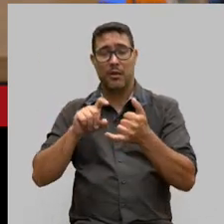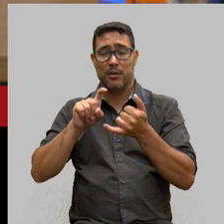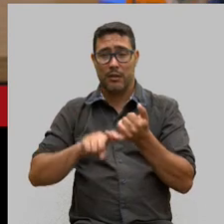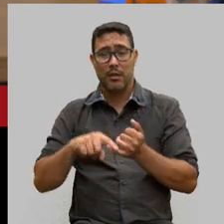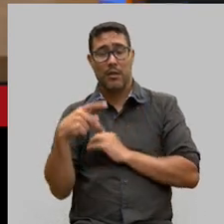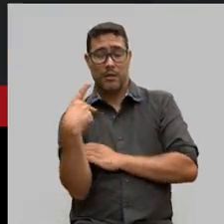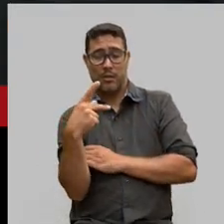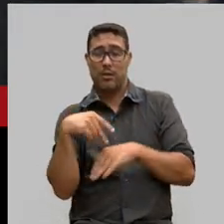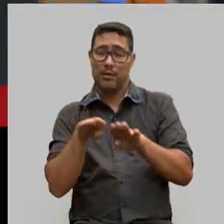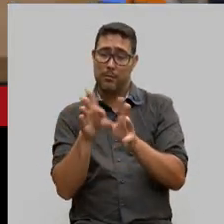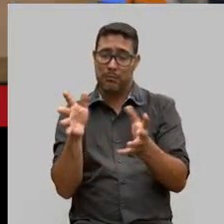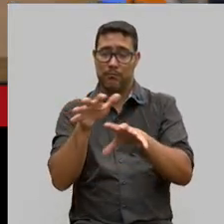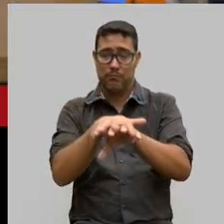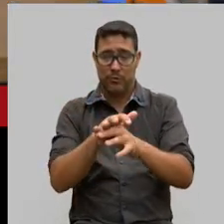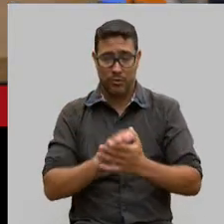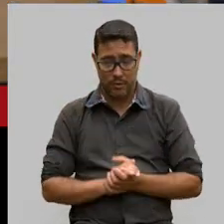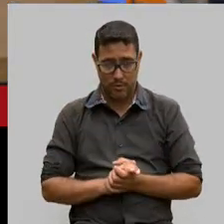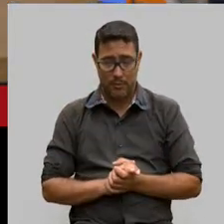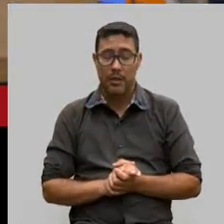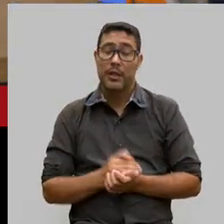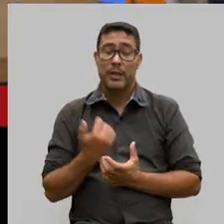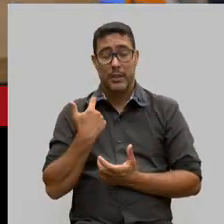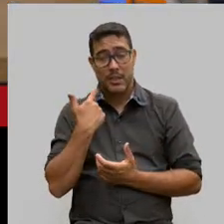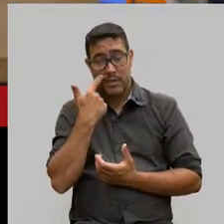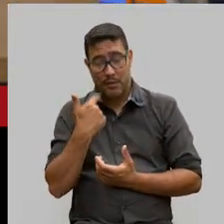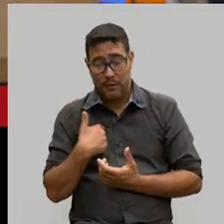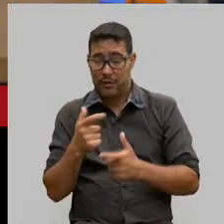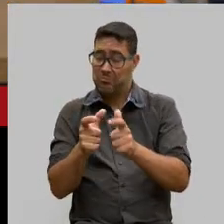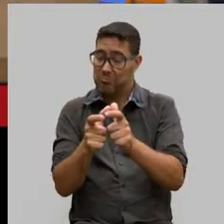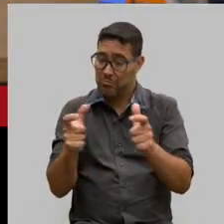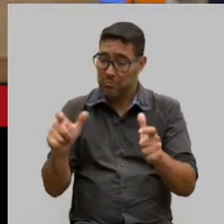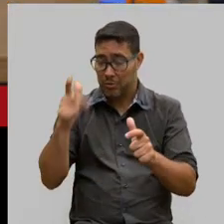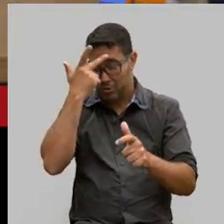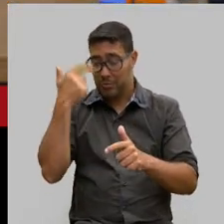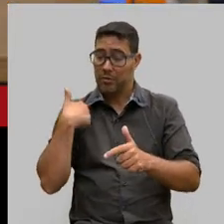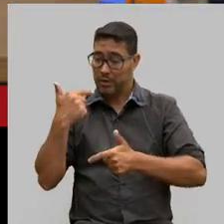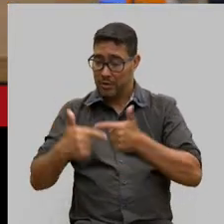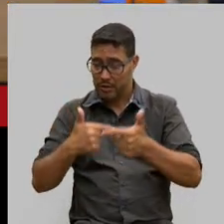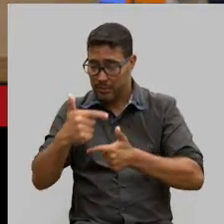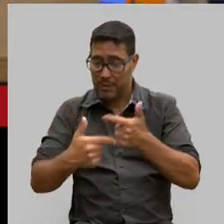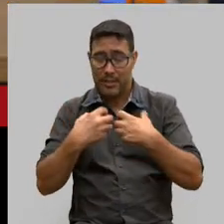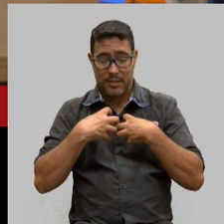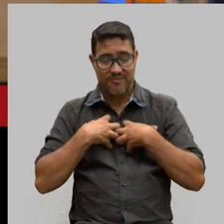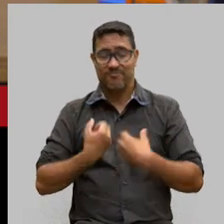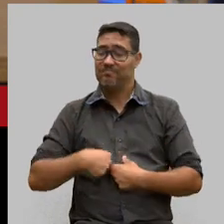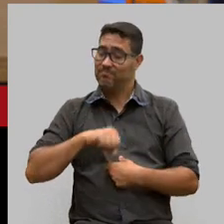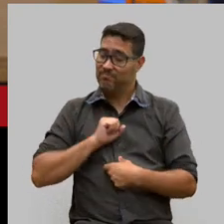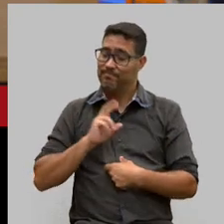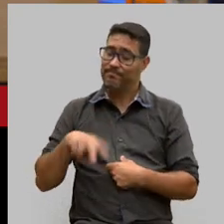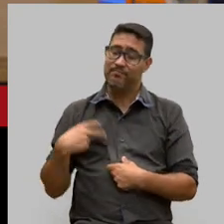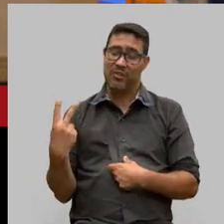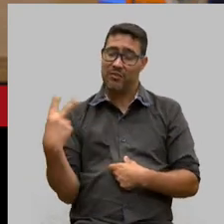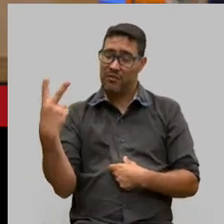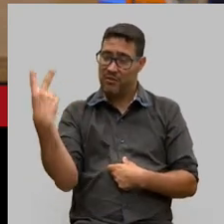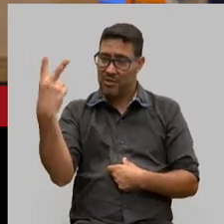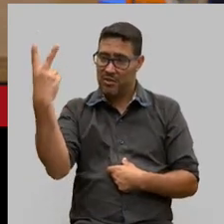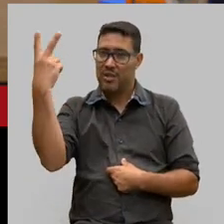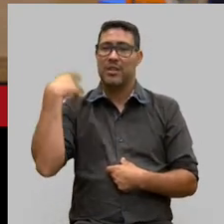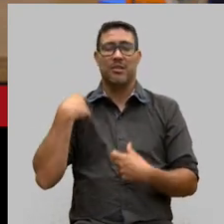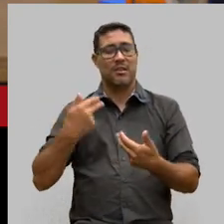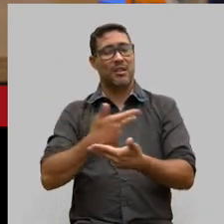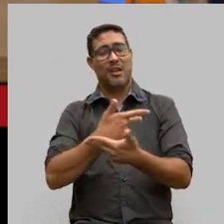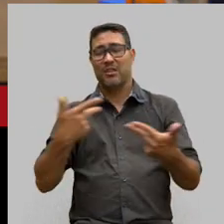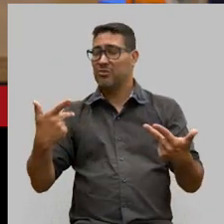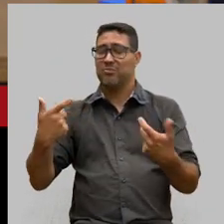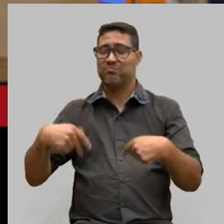notamos um grande aumento de pessoas trabalhando e sentindo-se valorizados independentemente favores